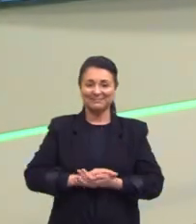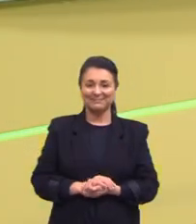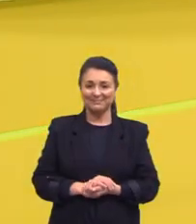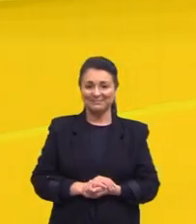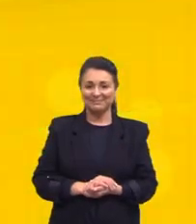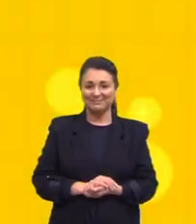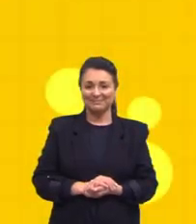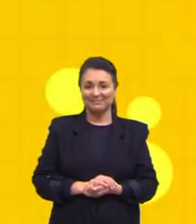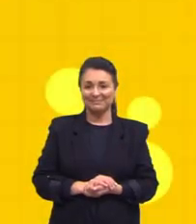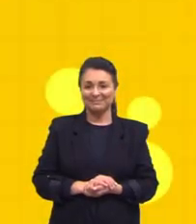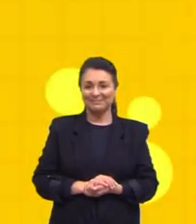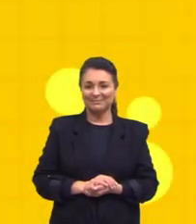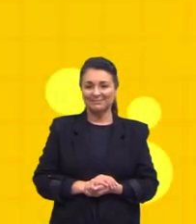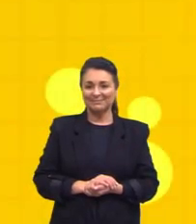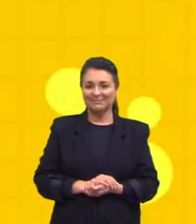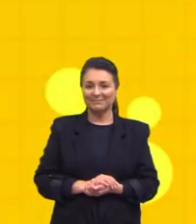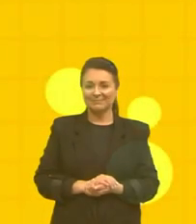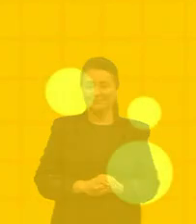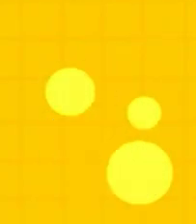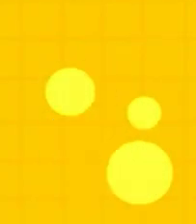E aí